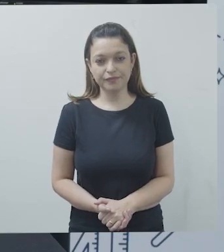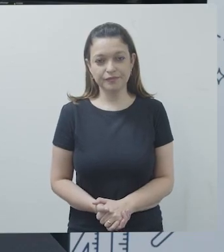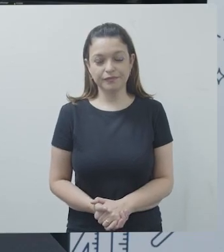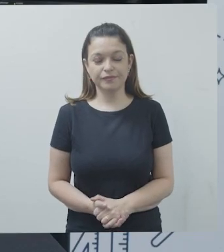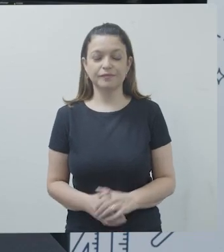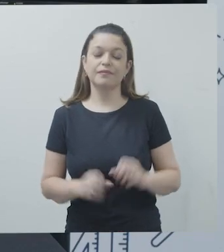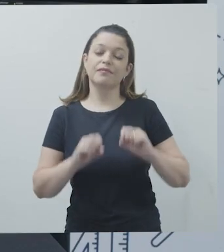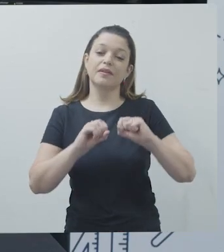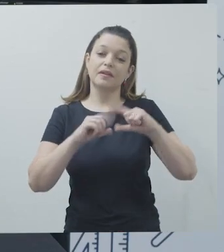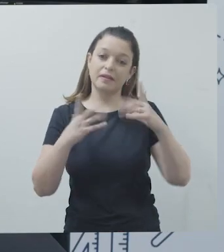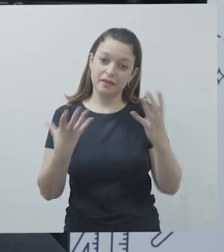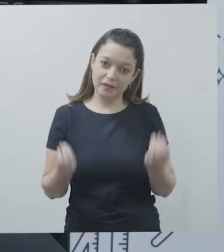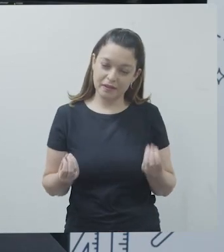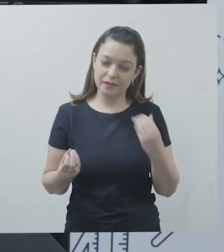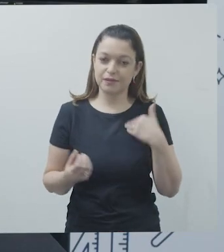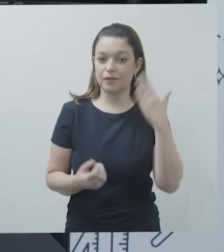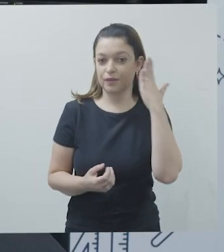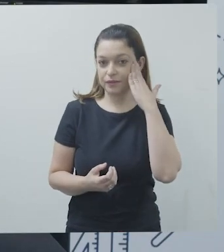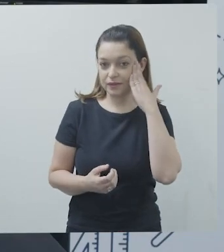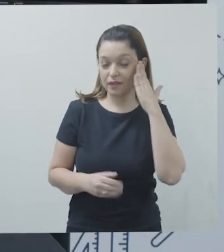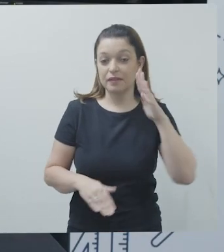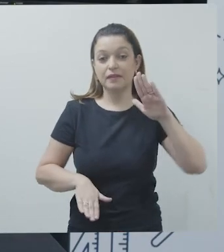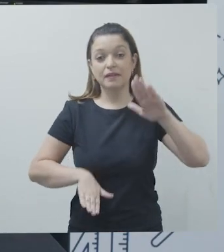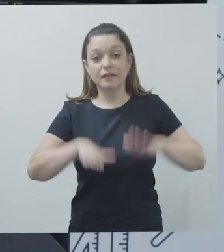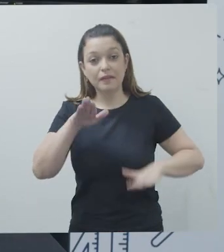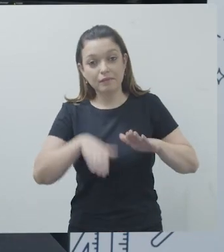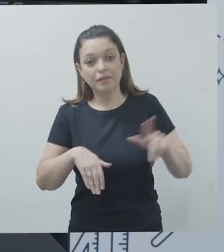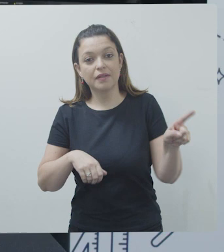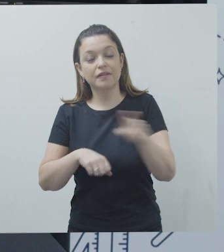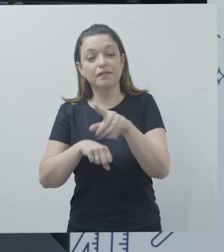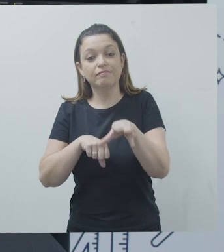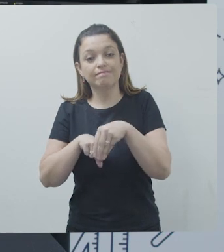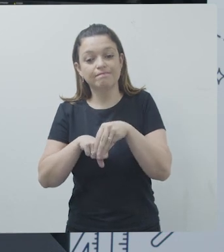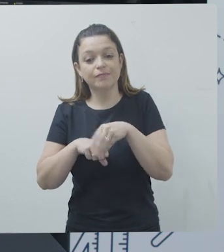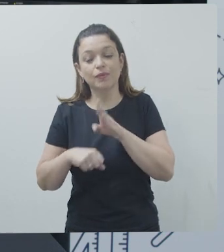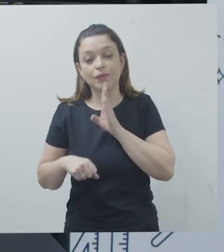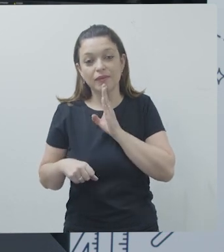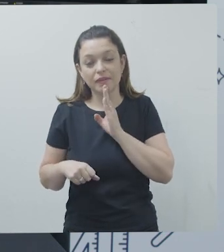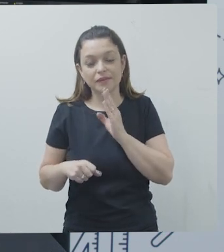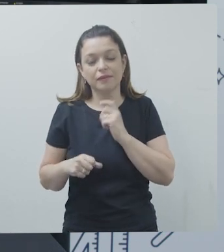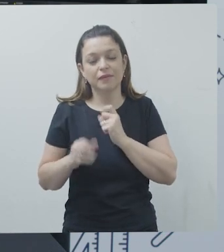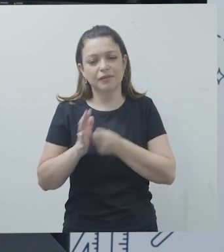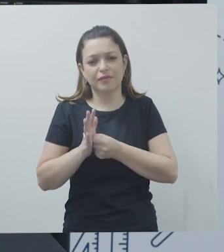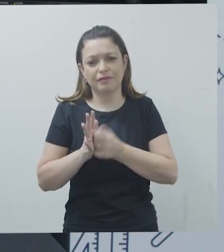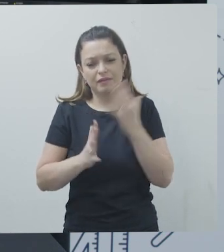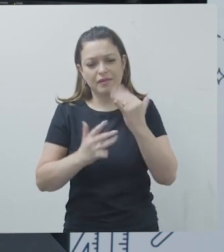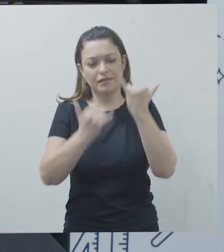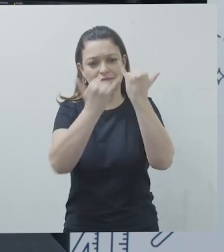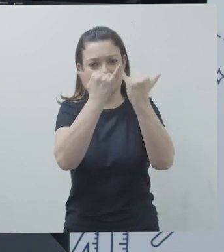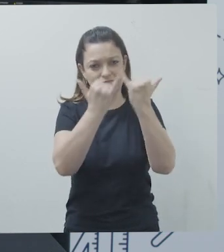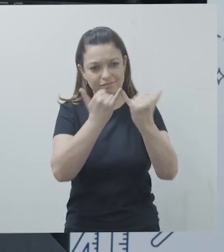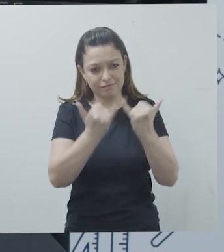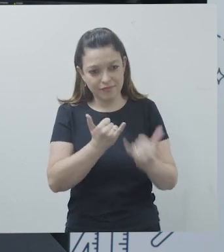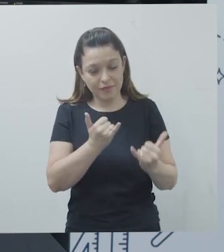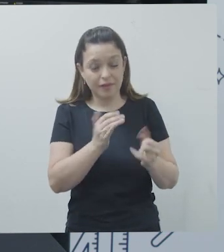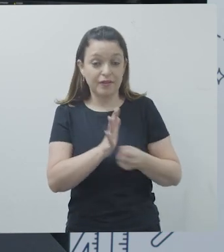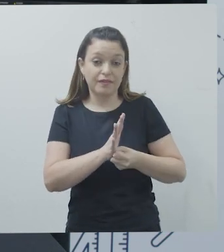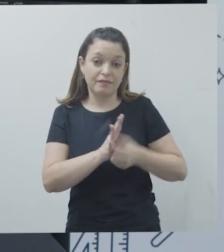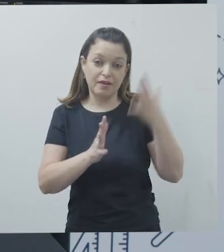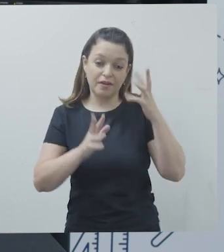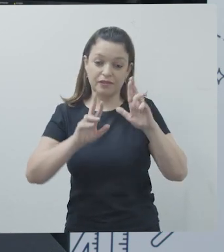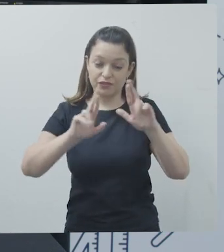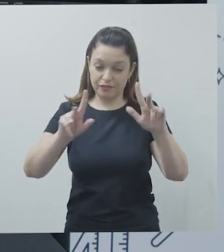Claro que eu sei que dependendo, né, dos seus conhecimentos, muita semelhança vai aparecer ali e também